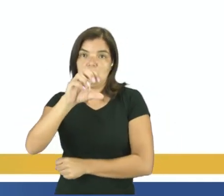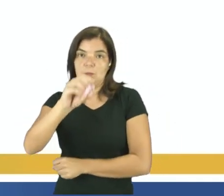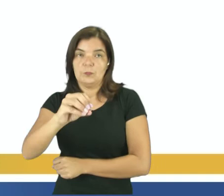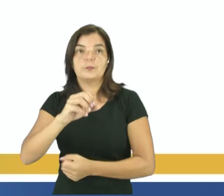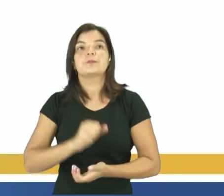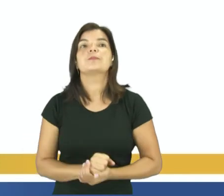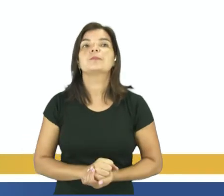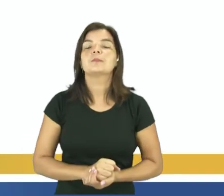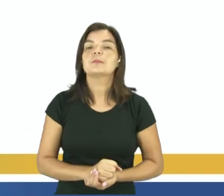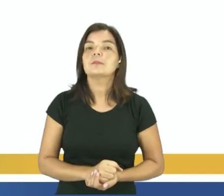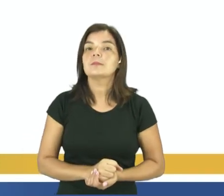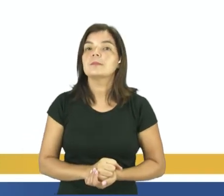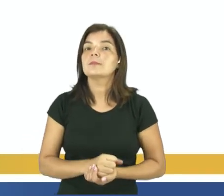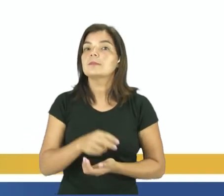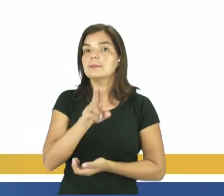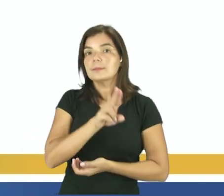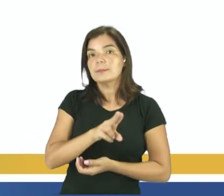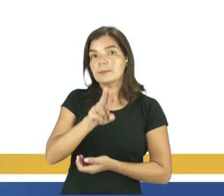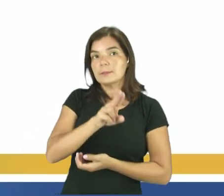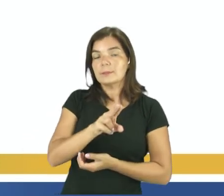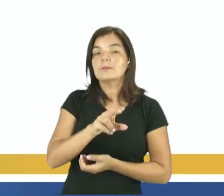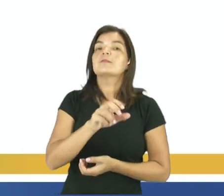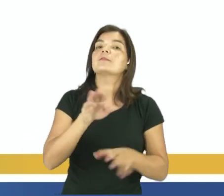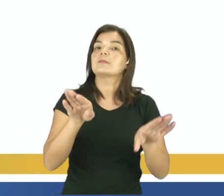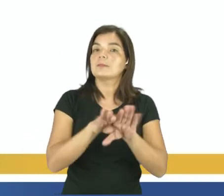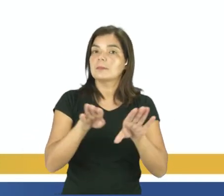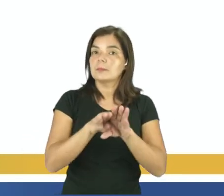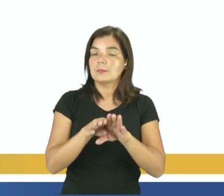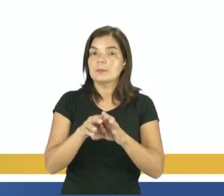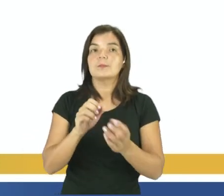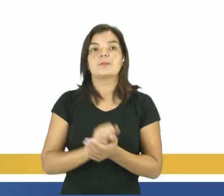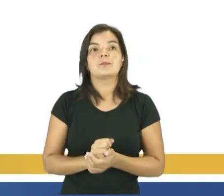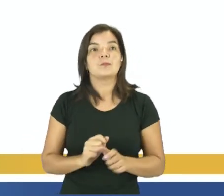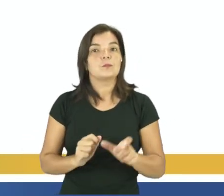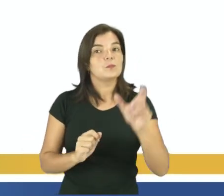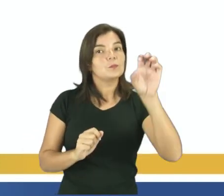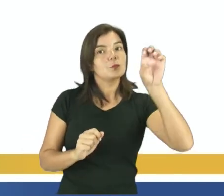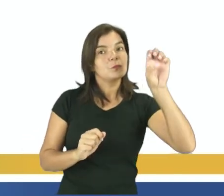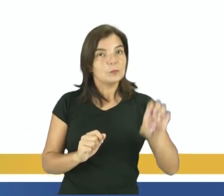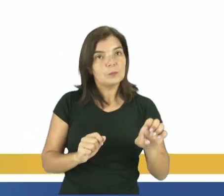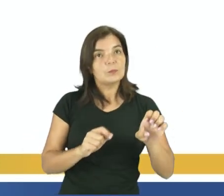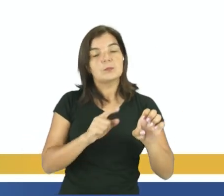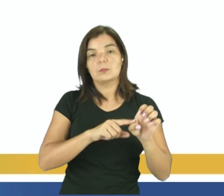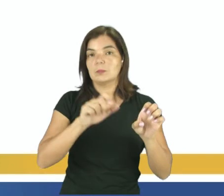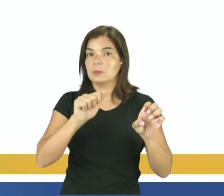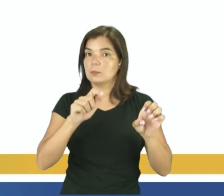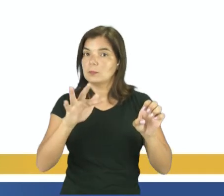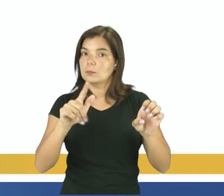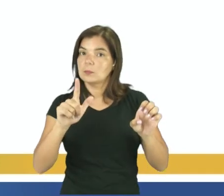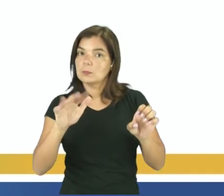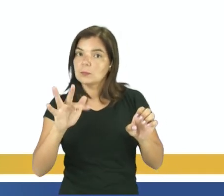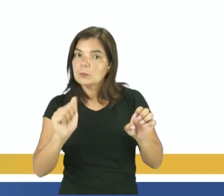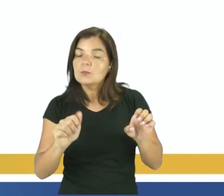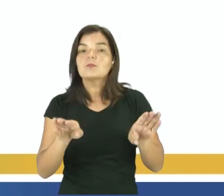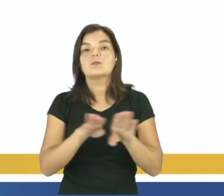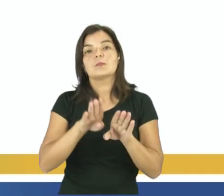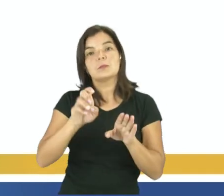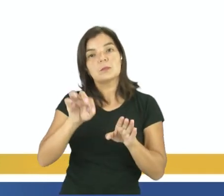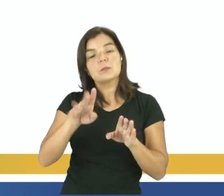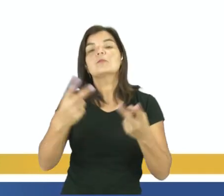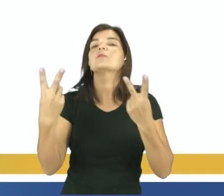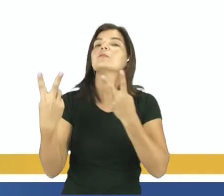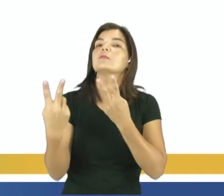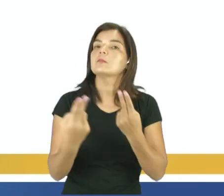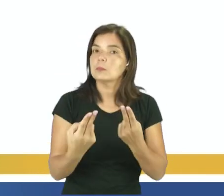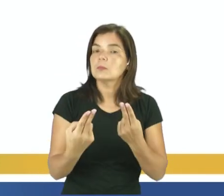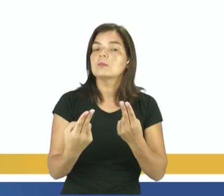graus. Os ângulos alfa, aqui ó, os ângulos alfa e beta aqui, eles são